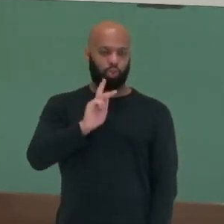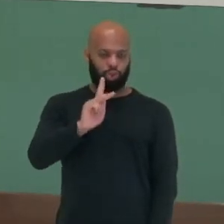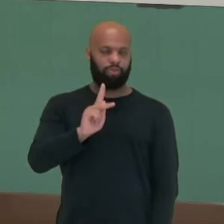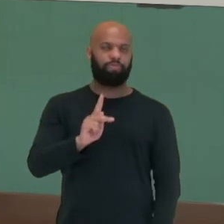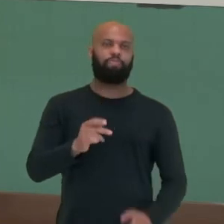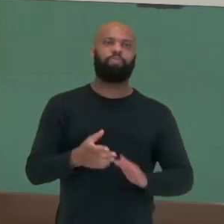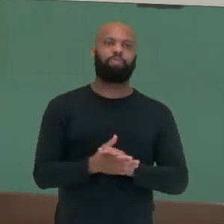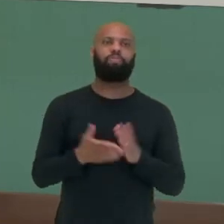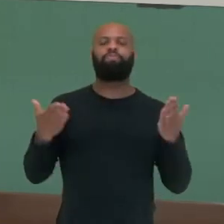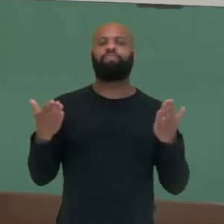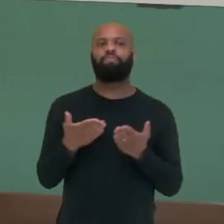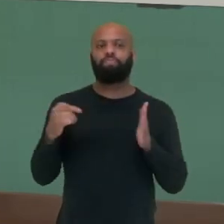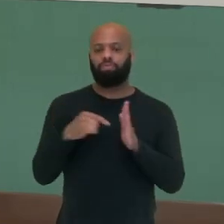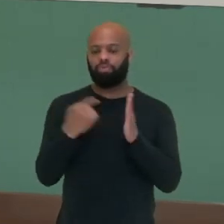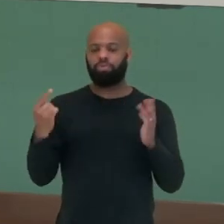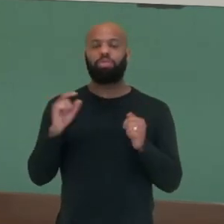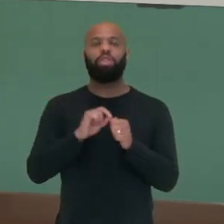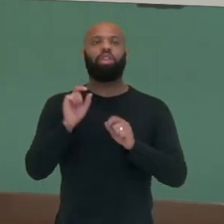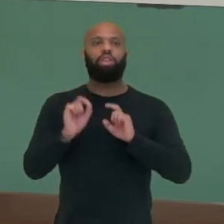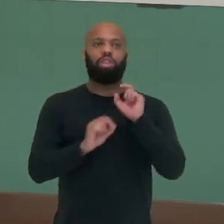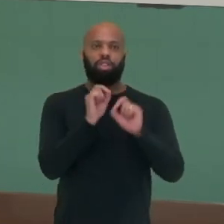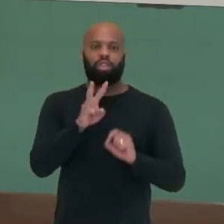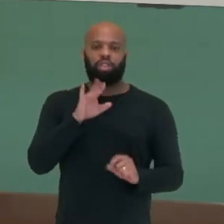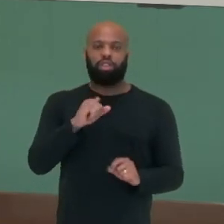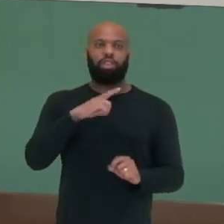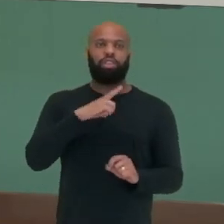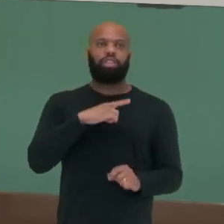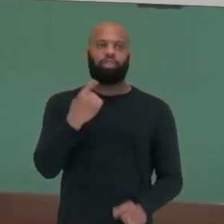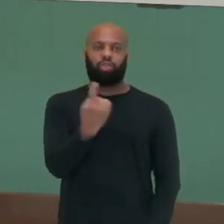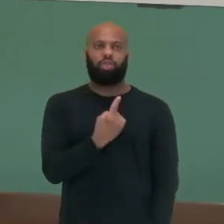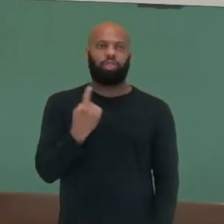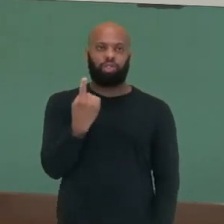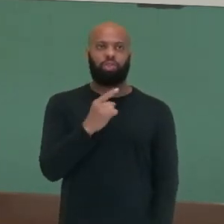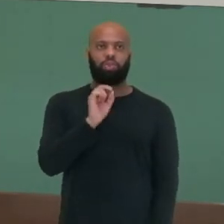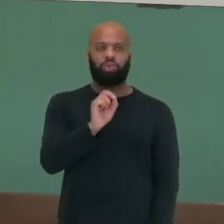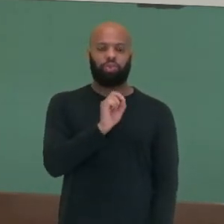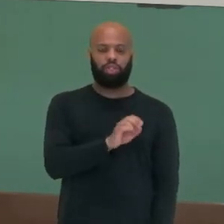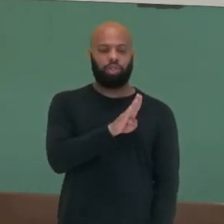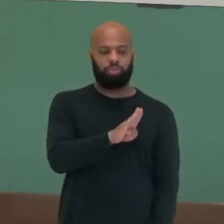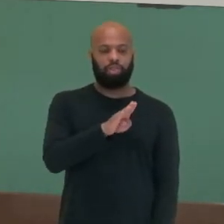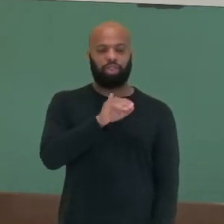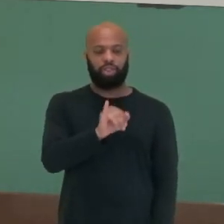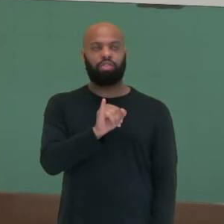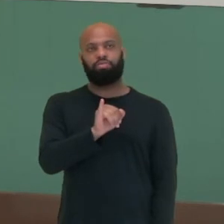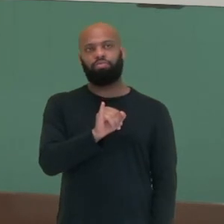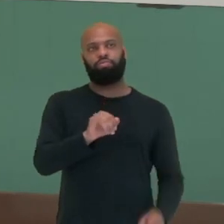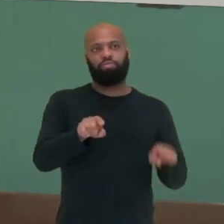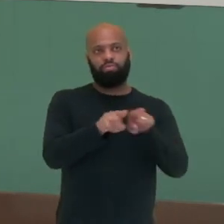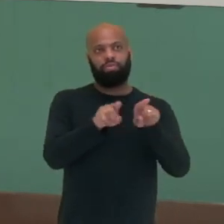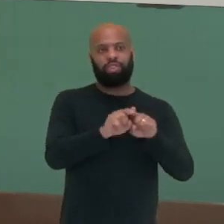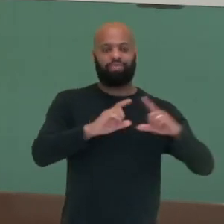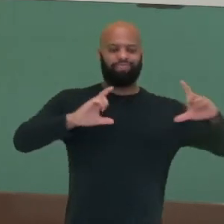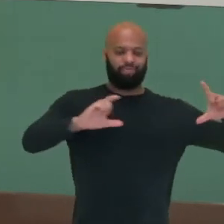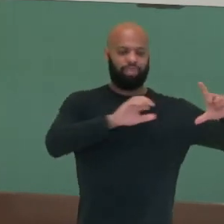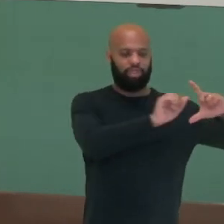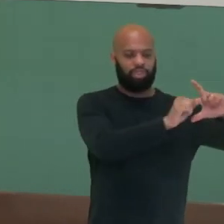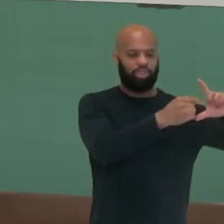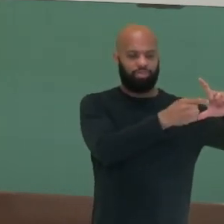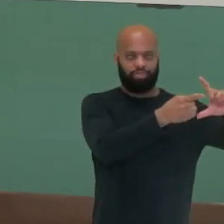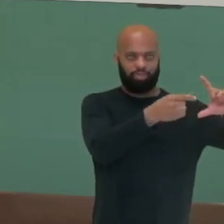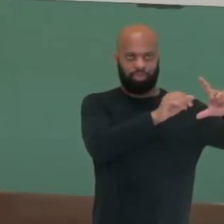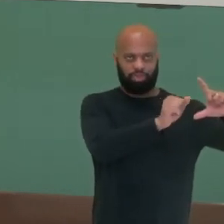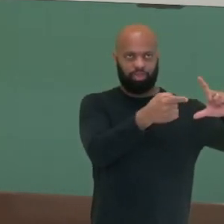procurado. Então, primeiro aqui, nós vamos ter que isolar este que vai ser a nossa incógnita. Vamos mudar de lado